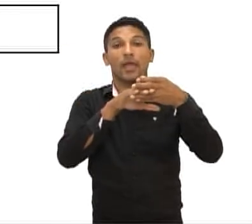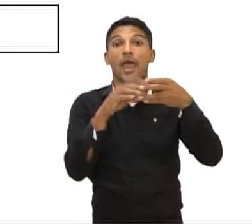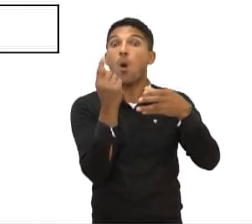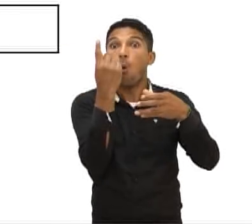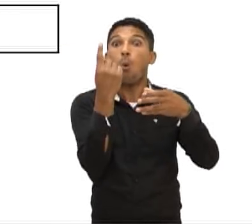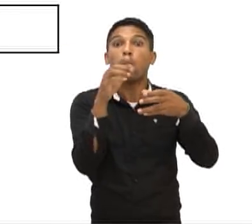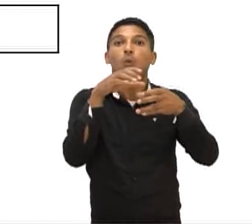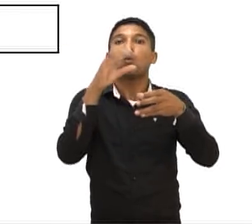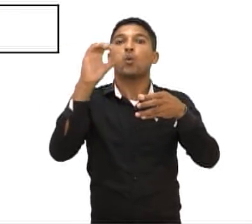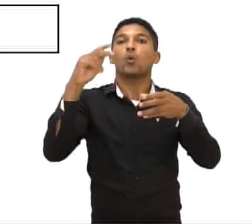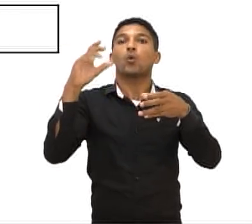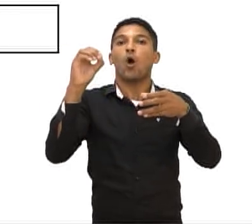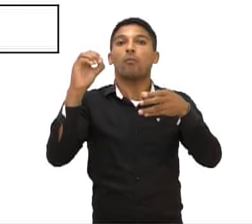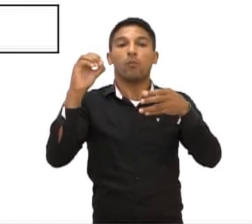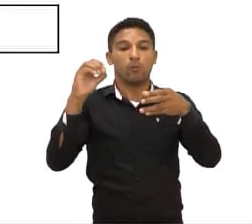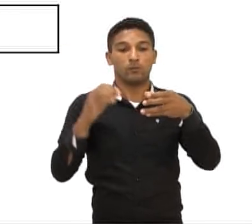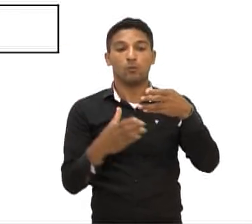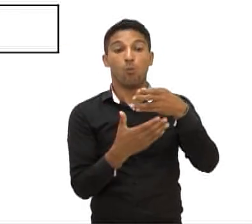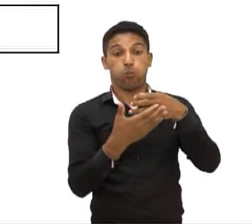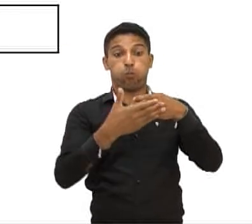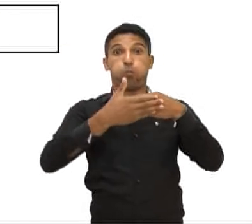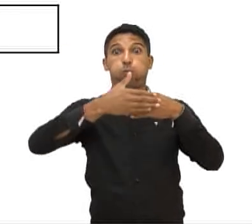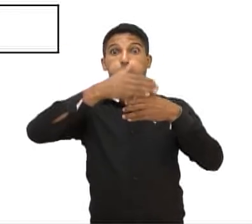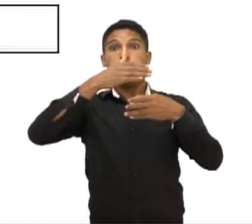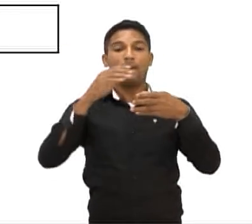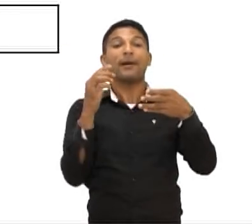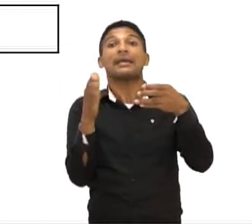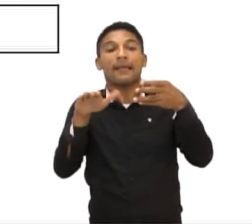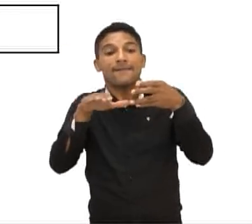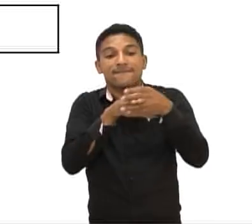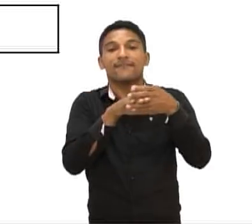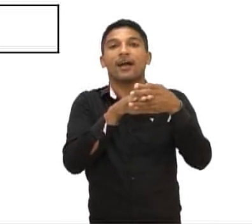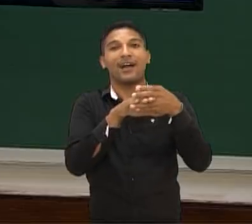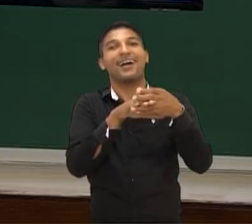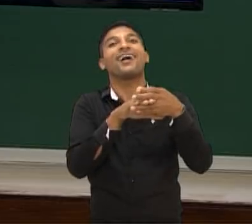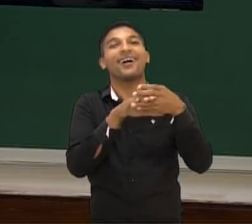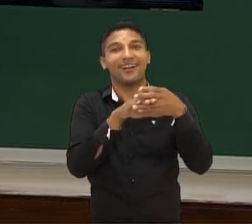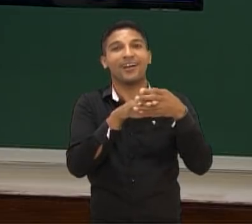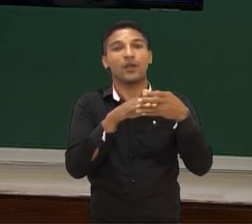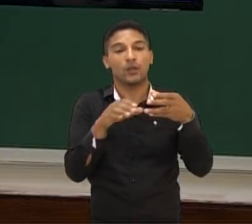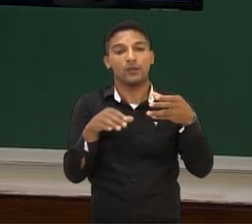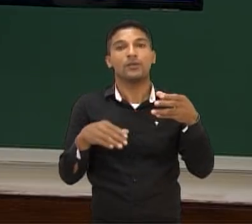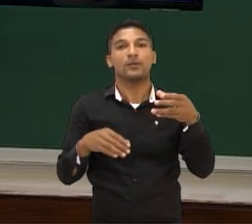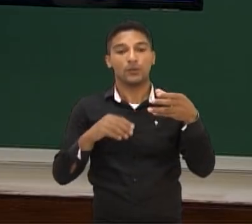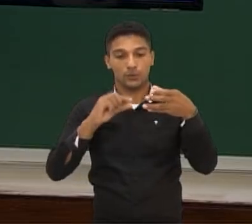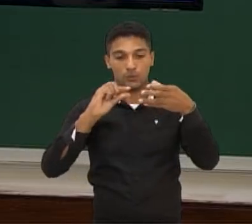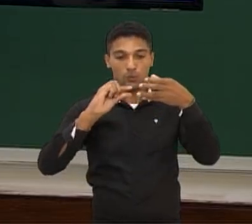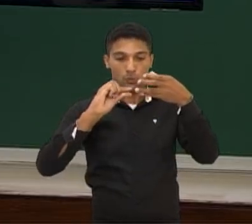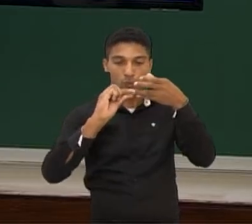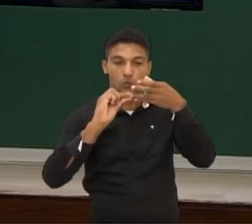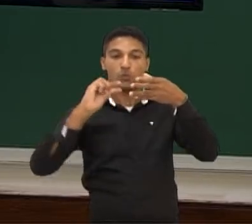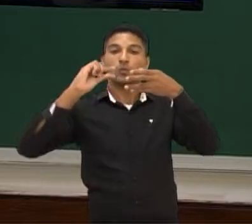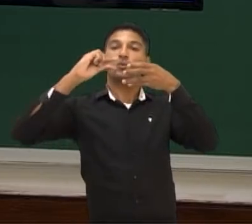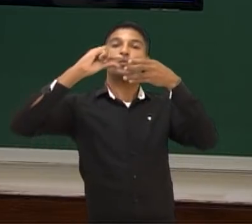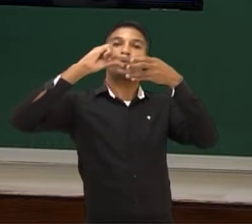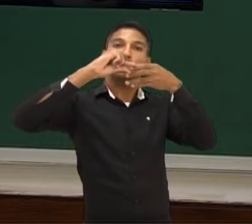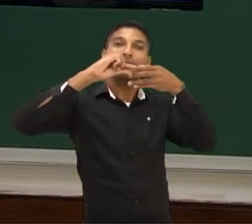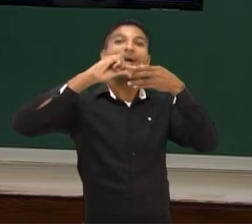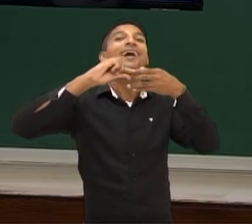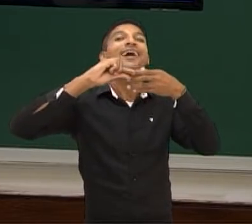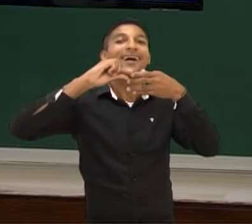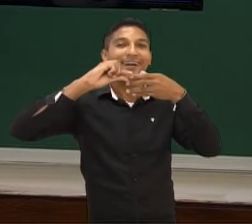2, 3, 4, 5. 5 partes utilizadas de um total de quantas divisões por